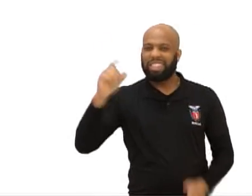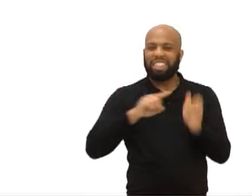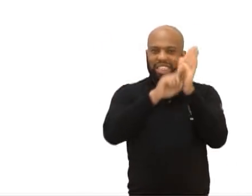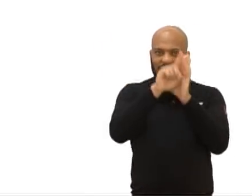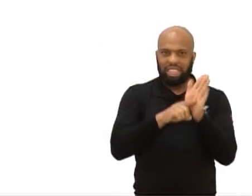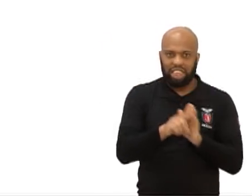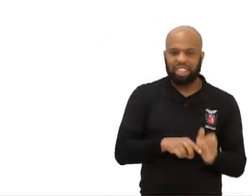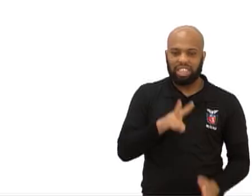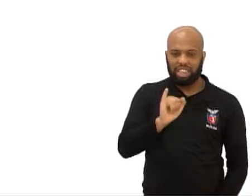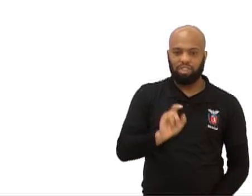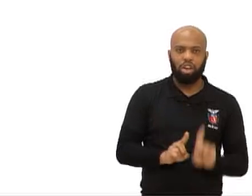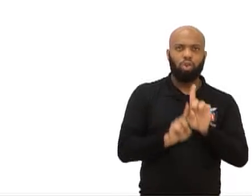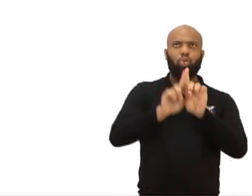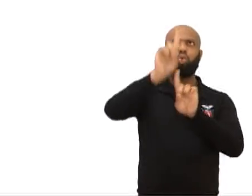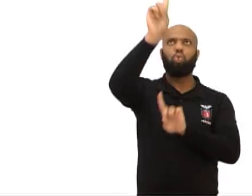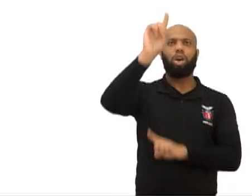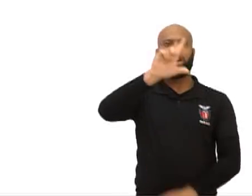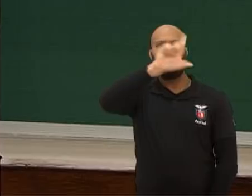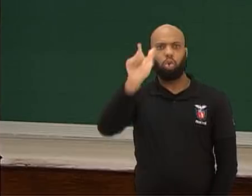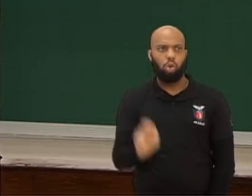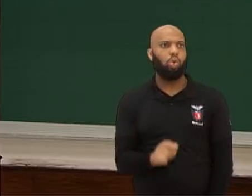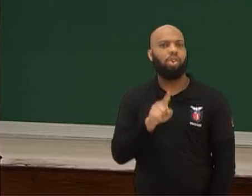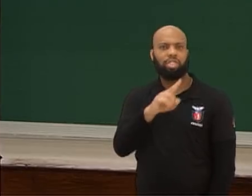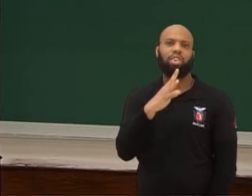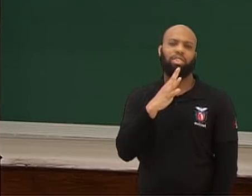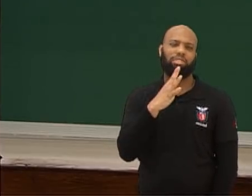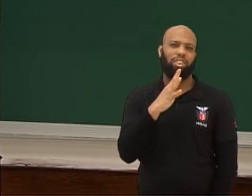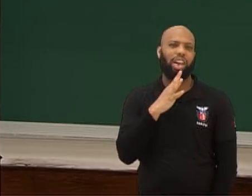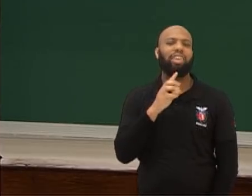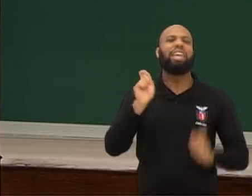Lua e aqui no YouTube vocês conseguem ver o